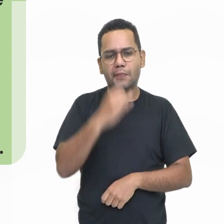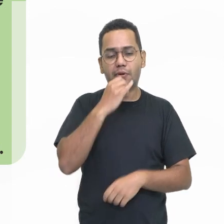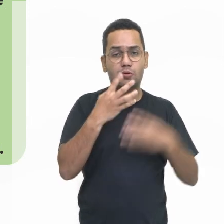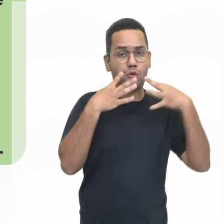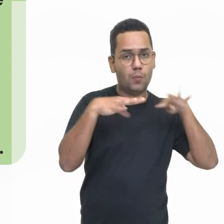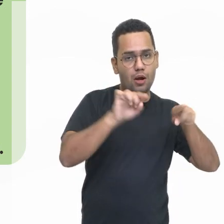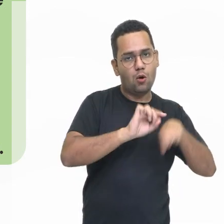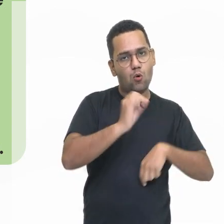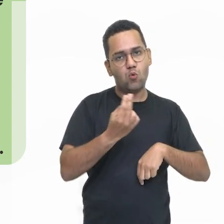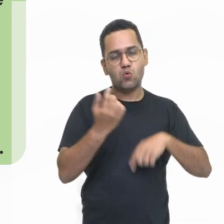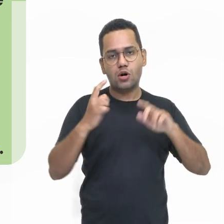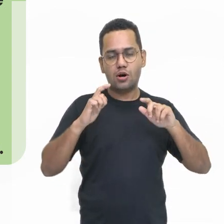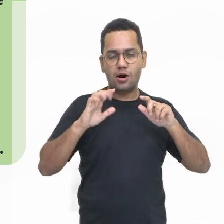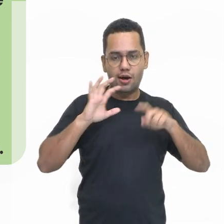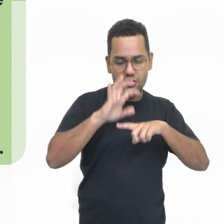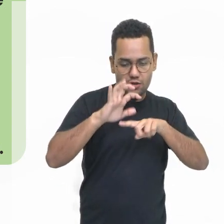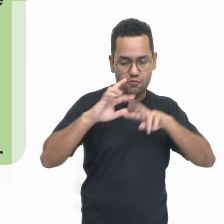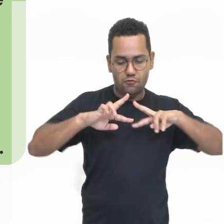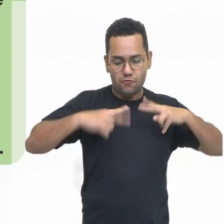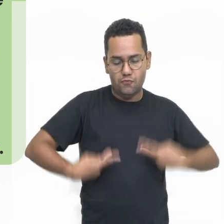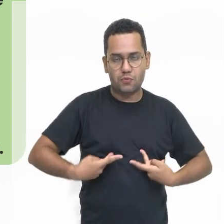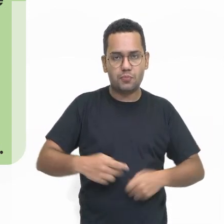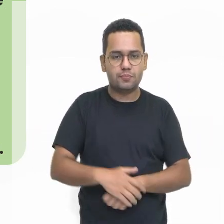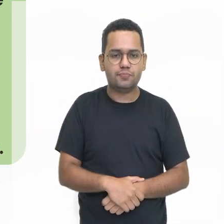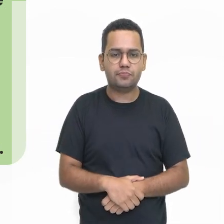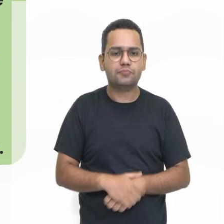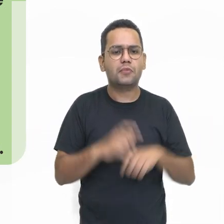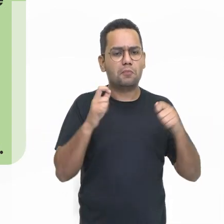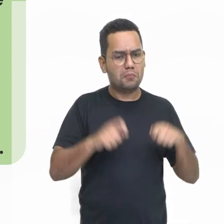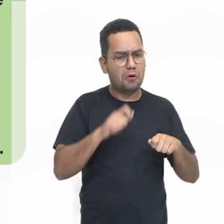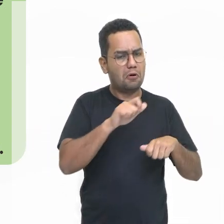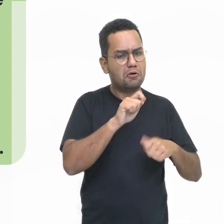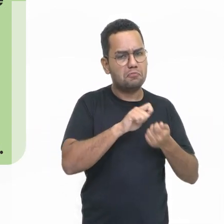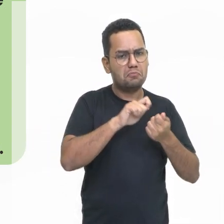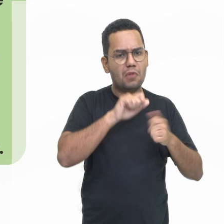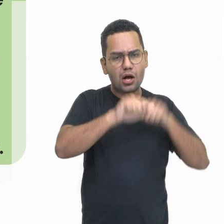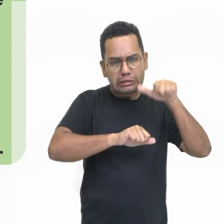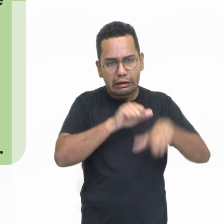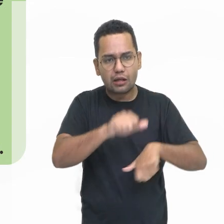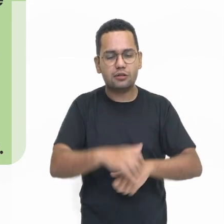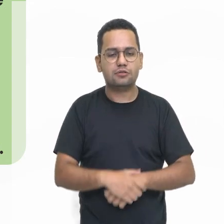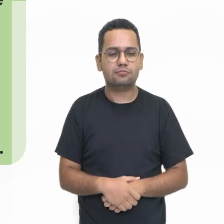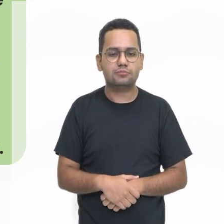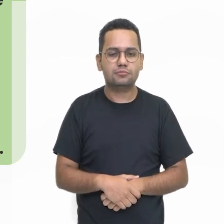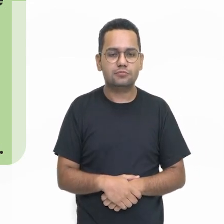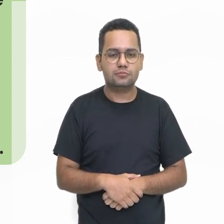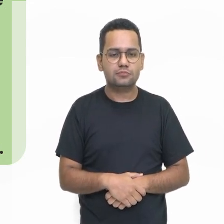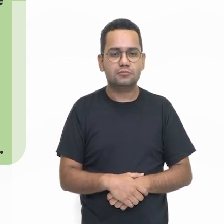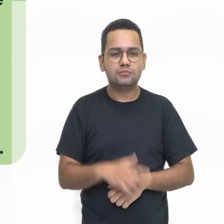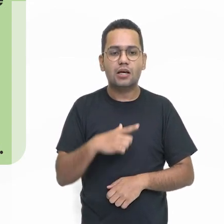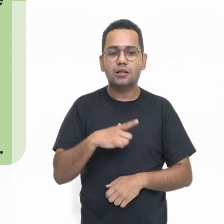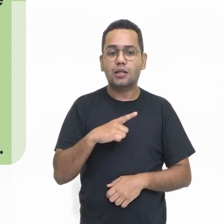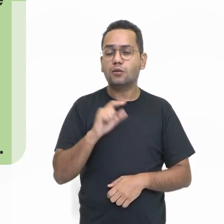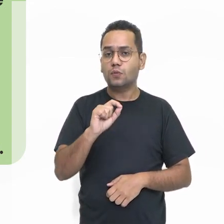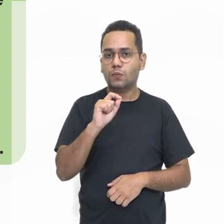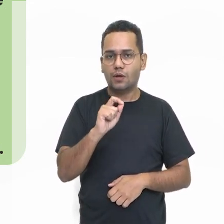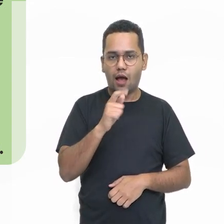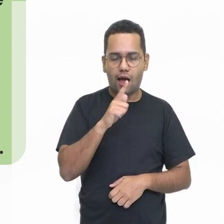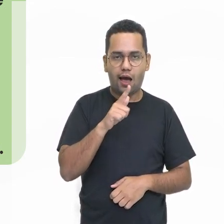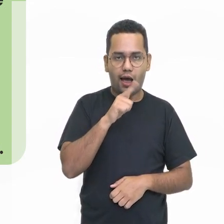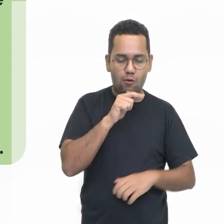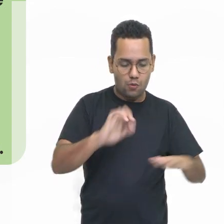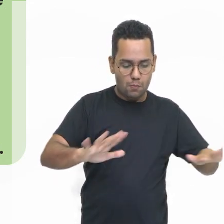pela ação do homem, alteram essa paisagem, esse sistema, aumentando o nível do mar,